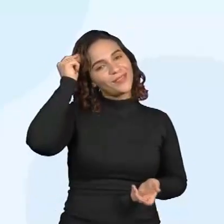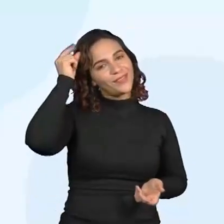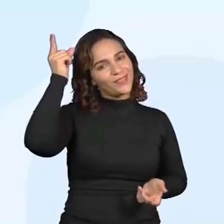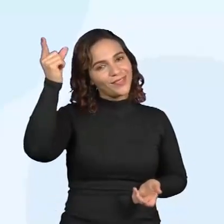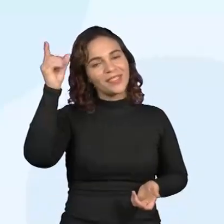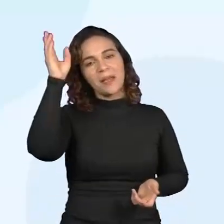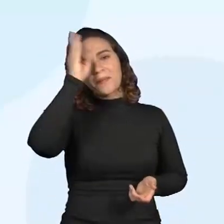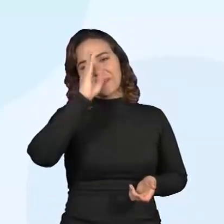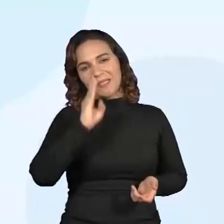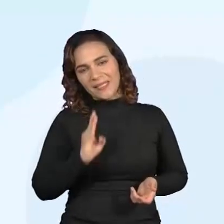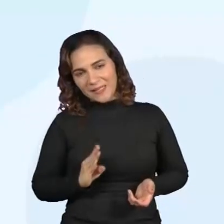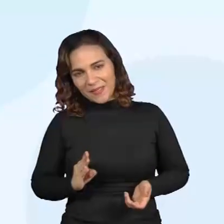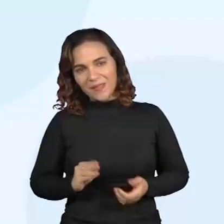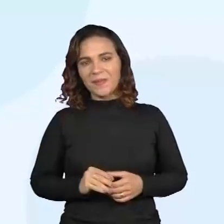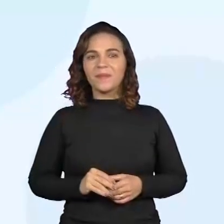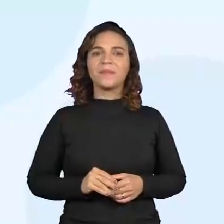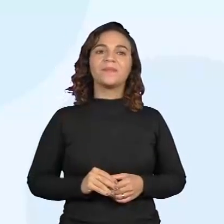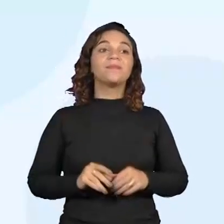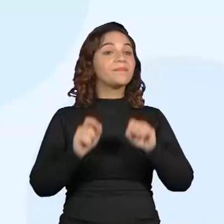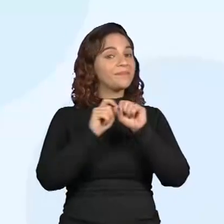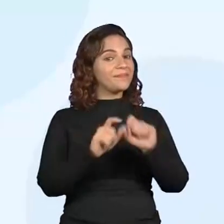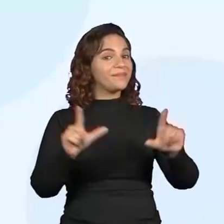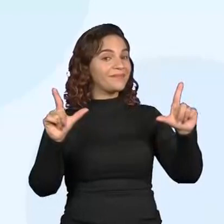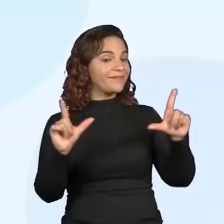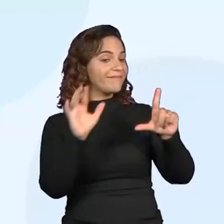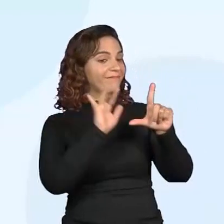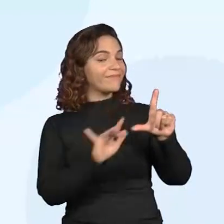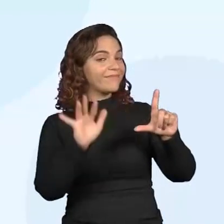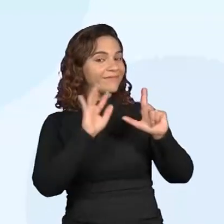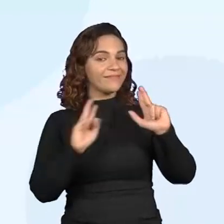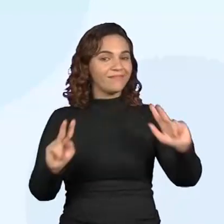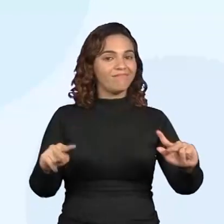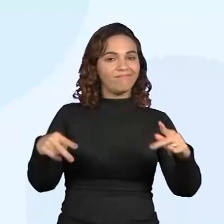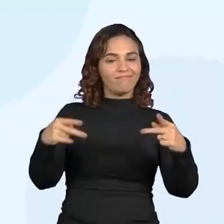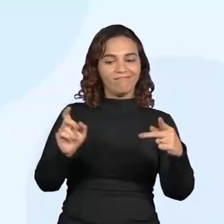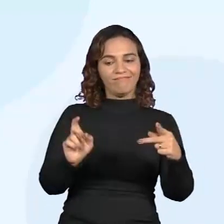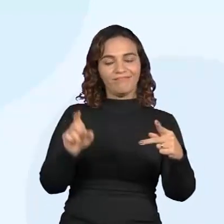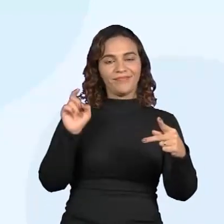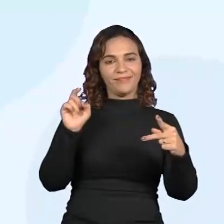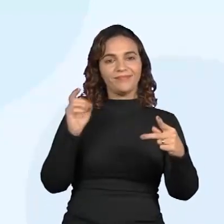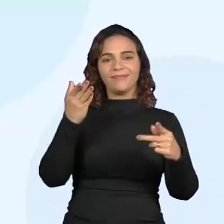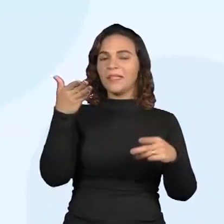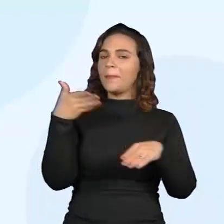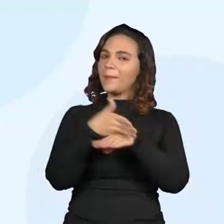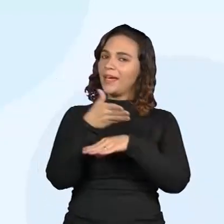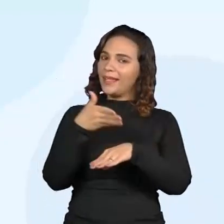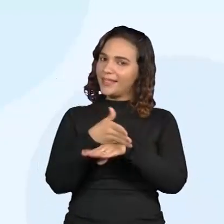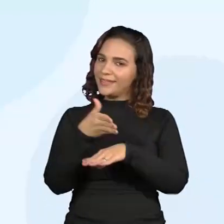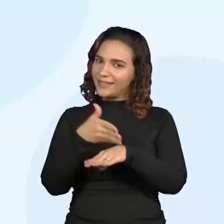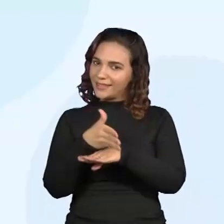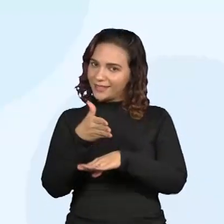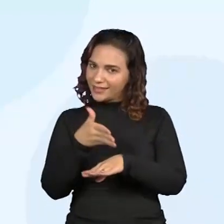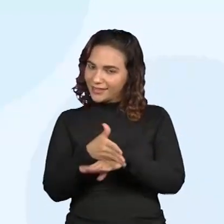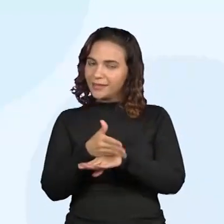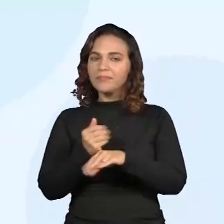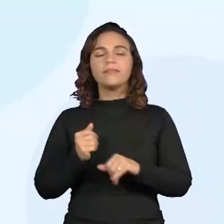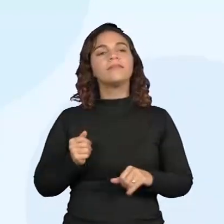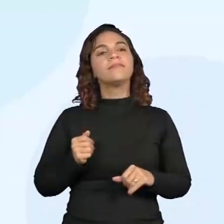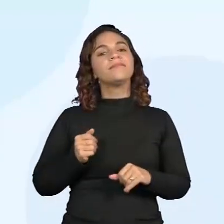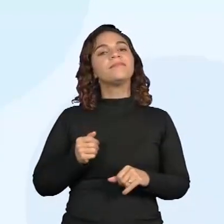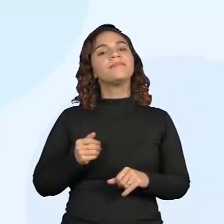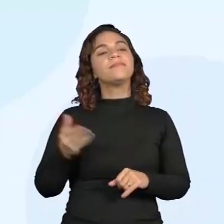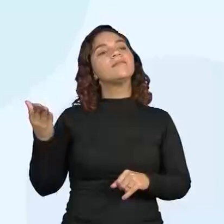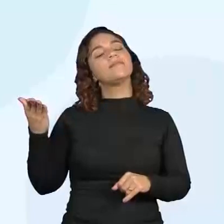cultura brasileira e a nossa telinha de avaliação, que é a sua participação